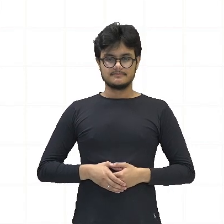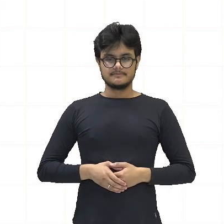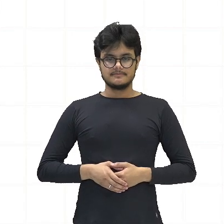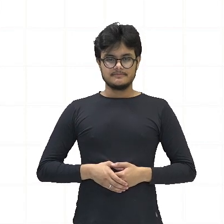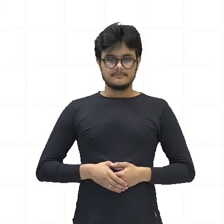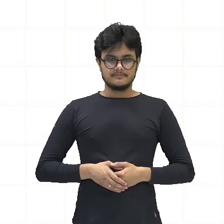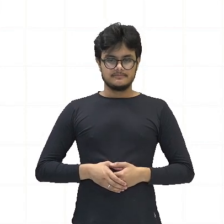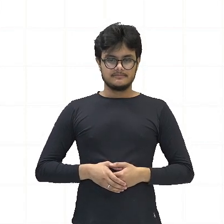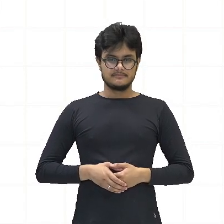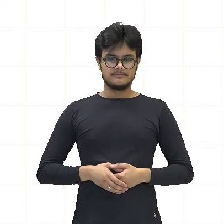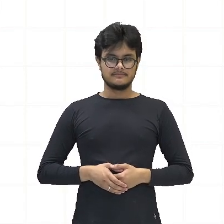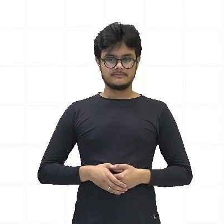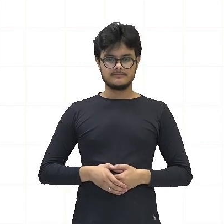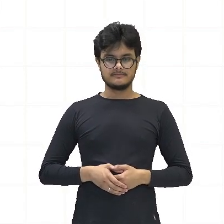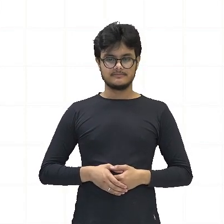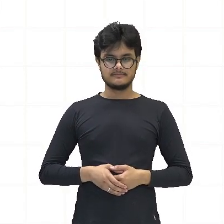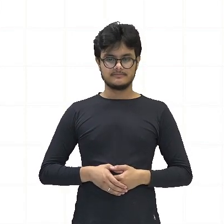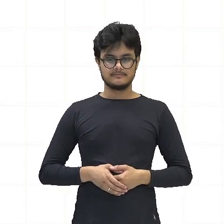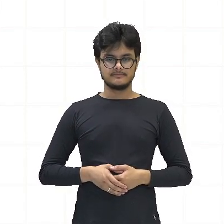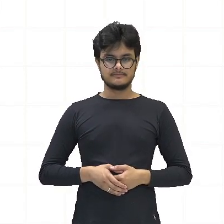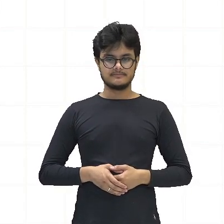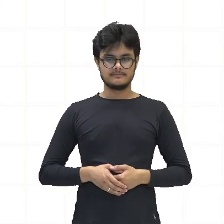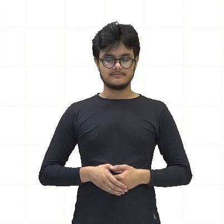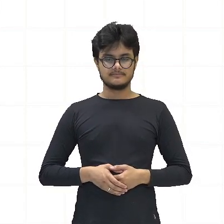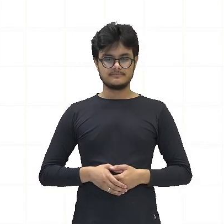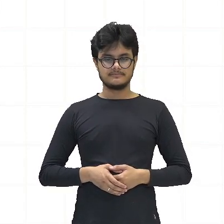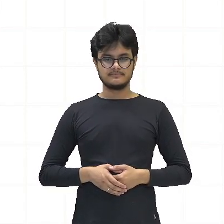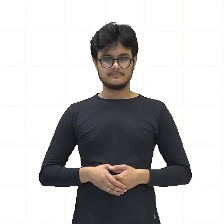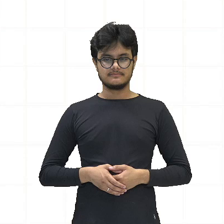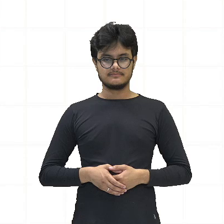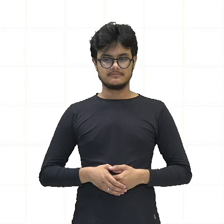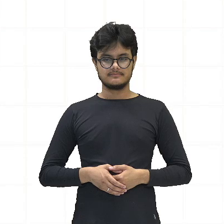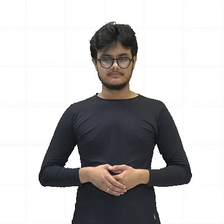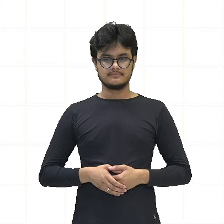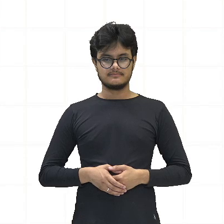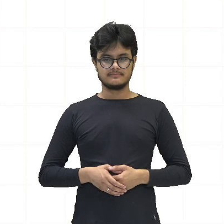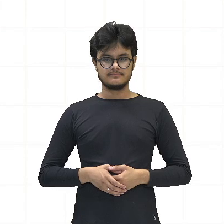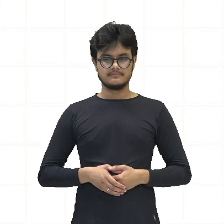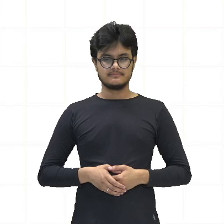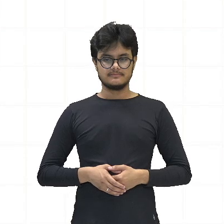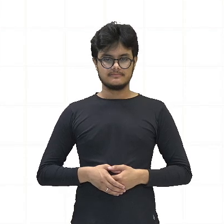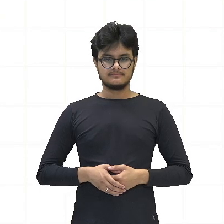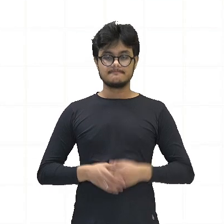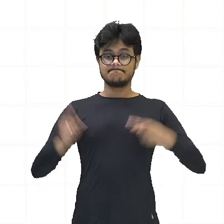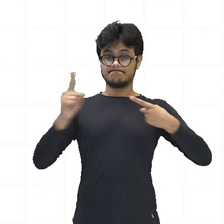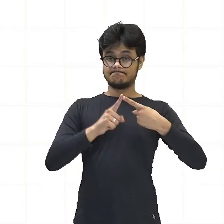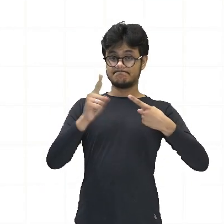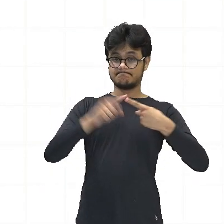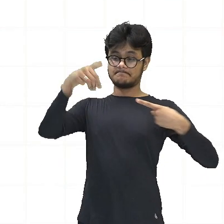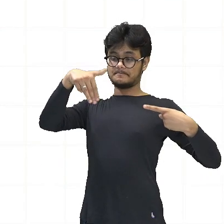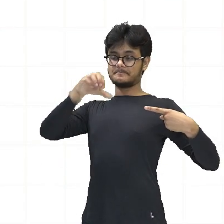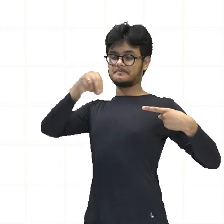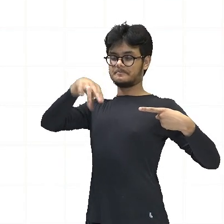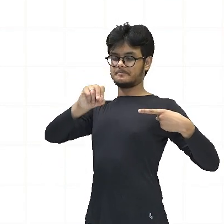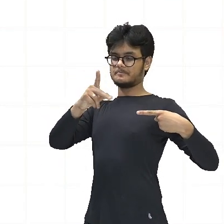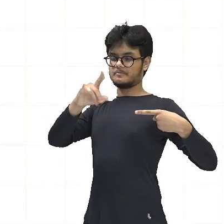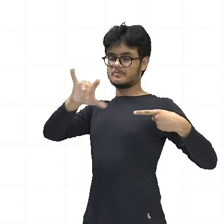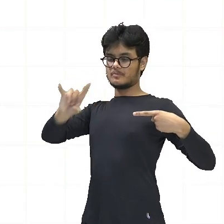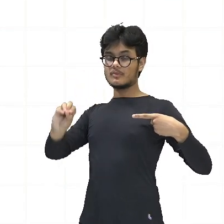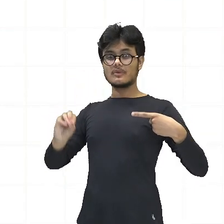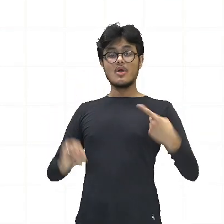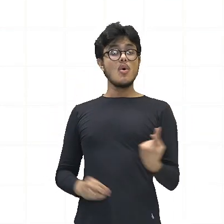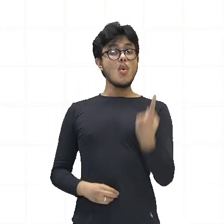Os monopólios e os oligopólios, tá? Então, o monopólio é quando uma